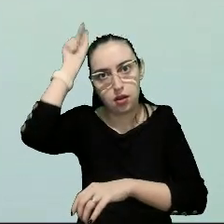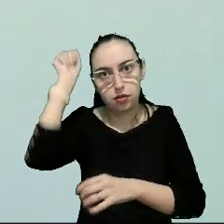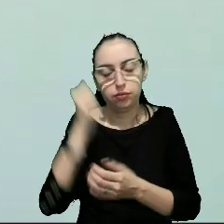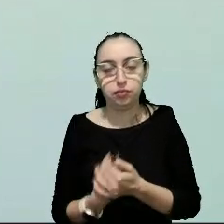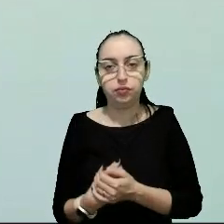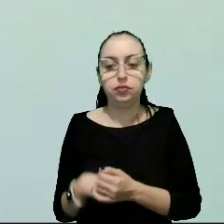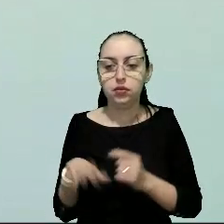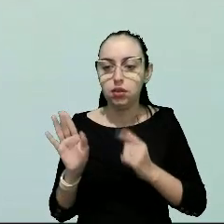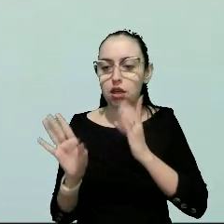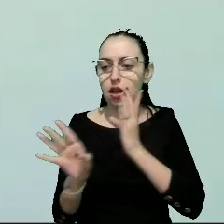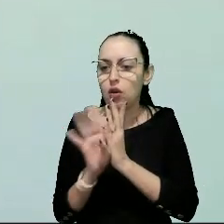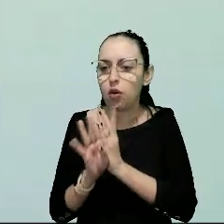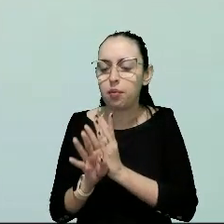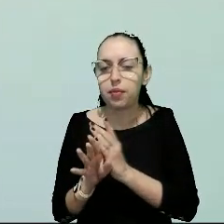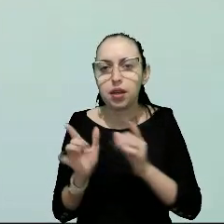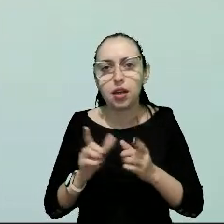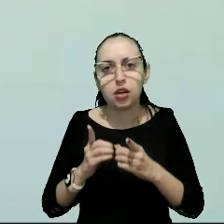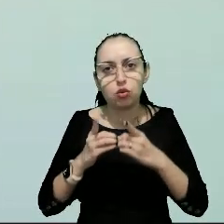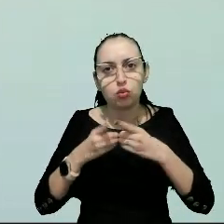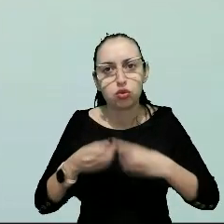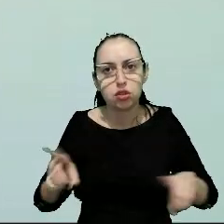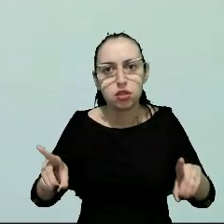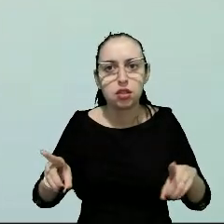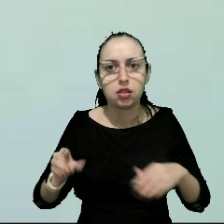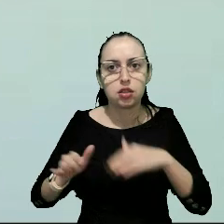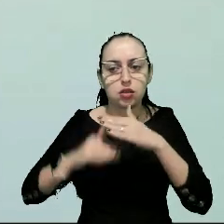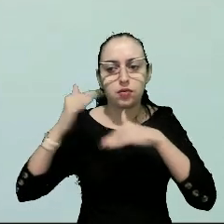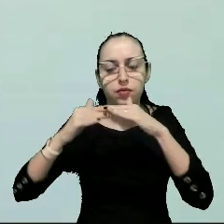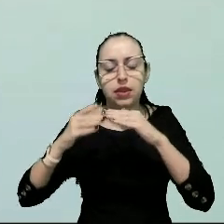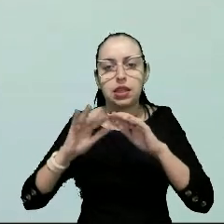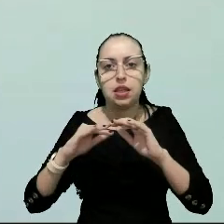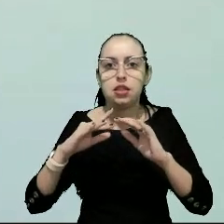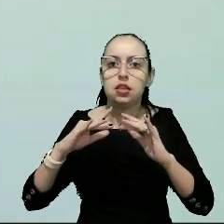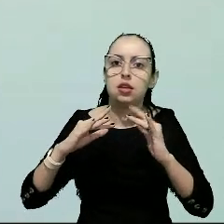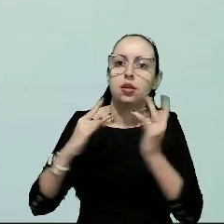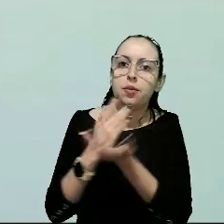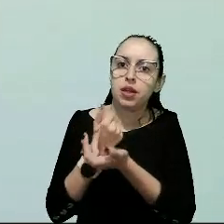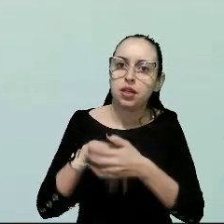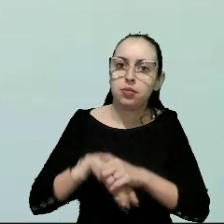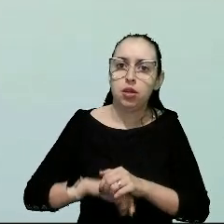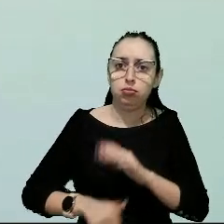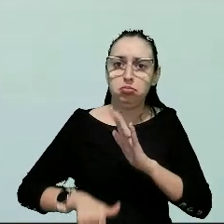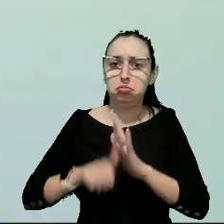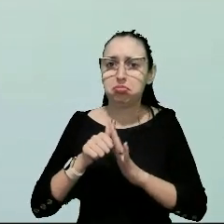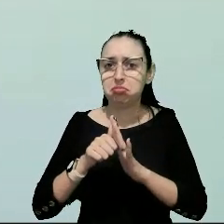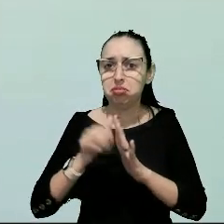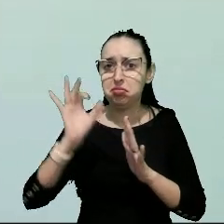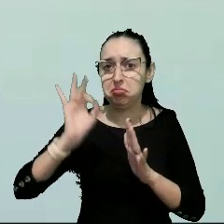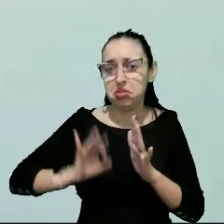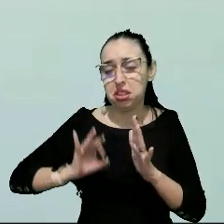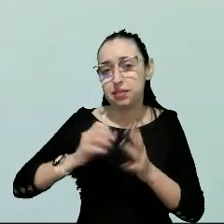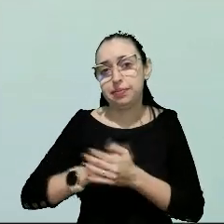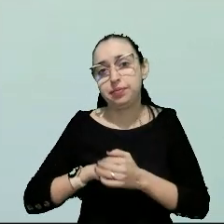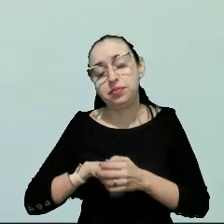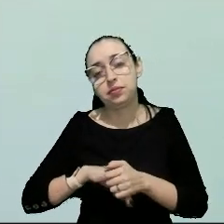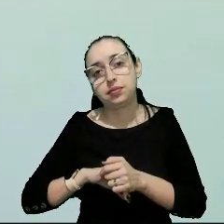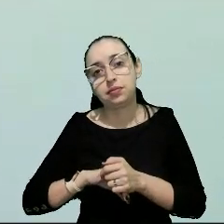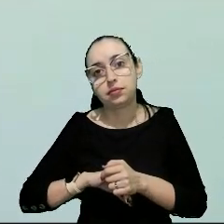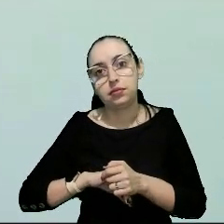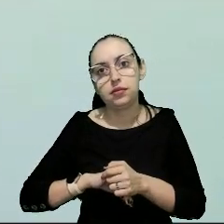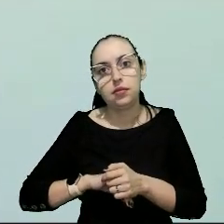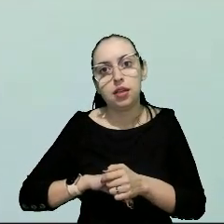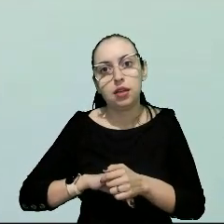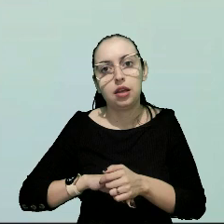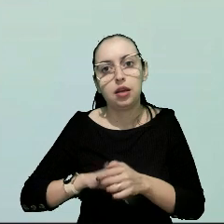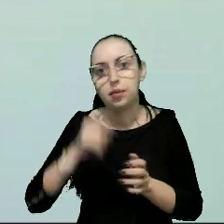Se vocês acompanharem o índice de divórcio que cresceu muito na pandemia, 1/3 de pessoas de mais de